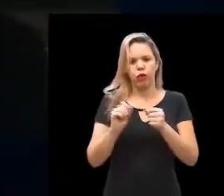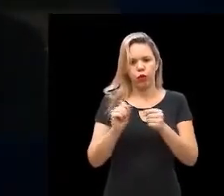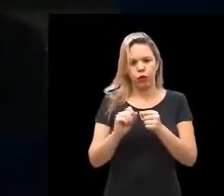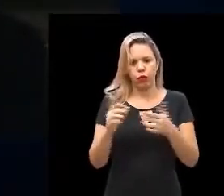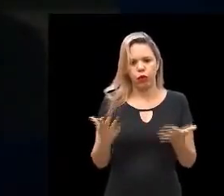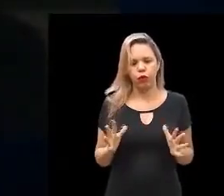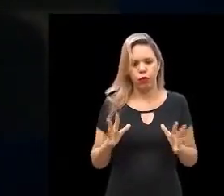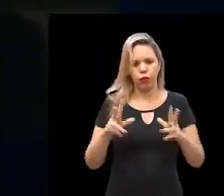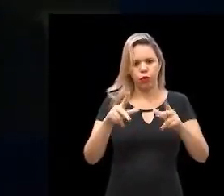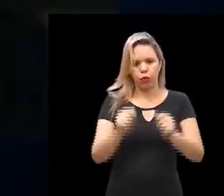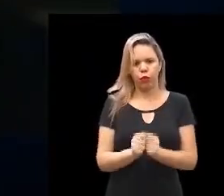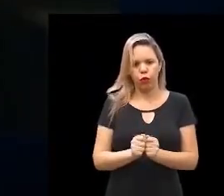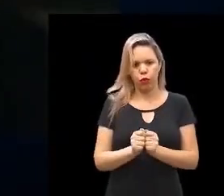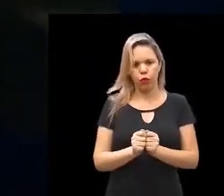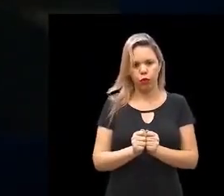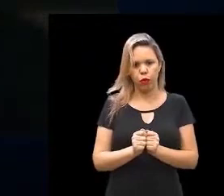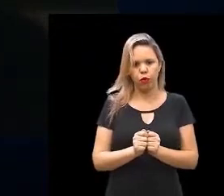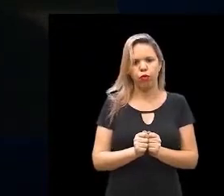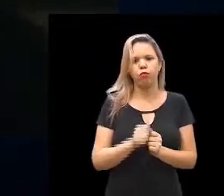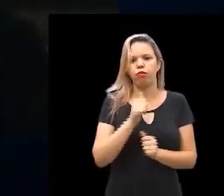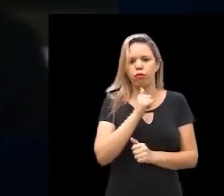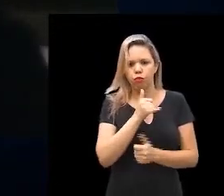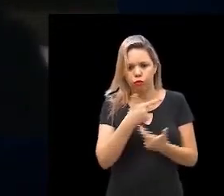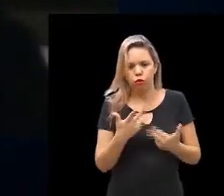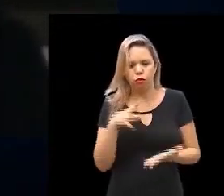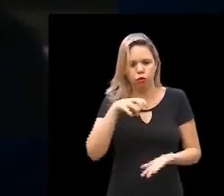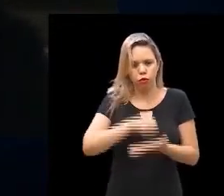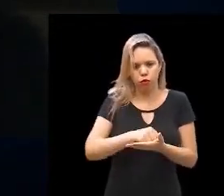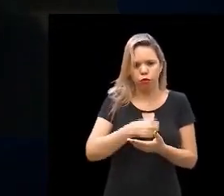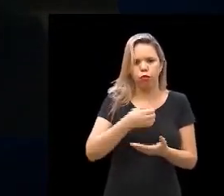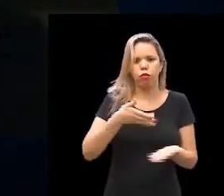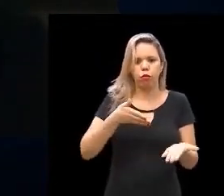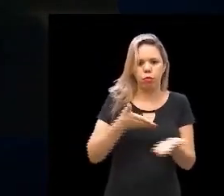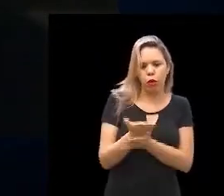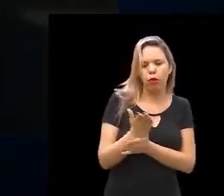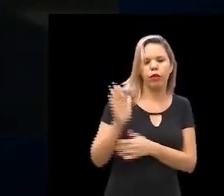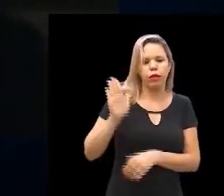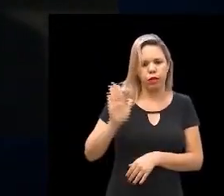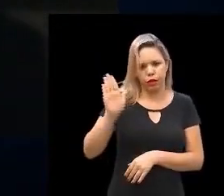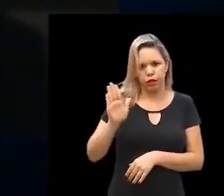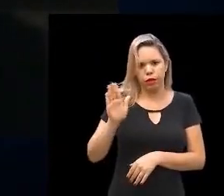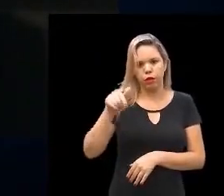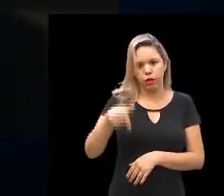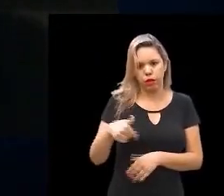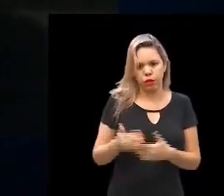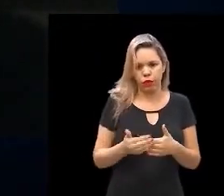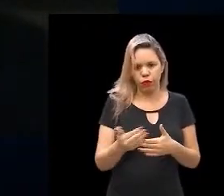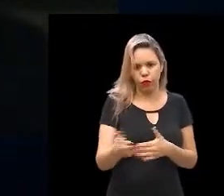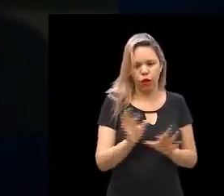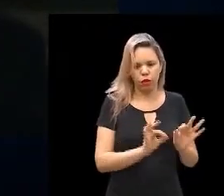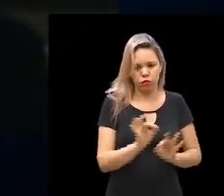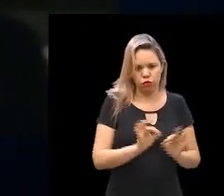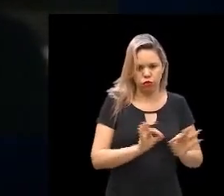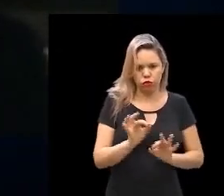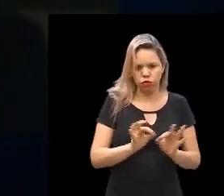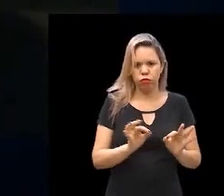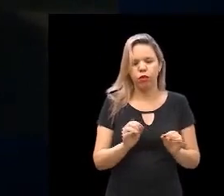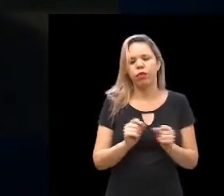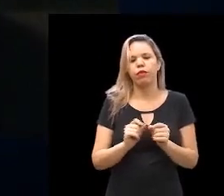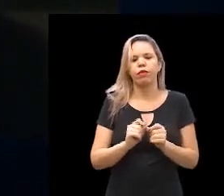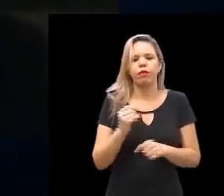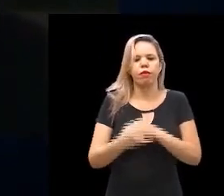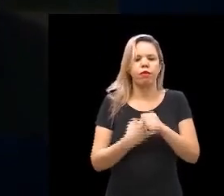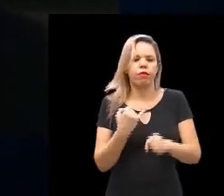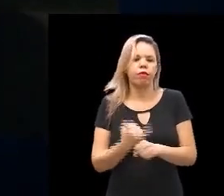feitos todos de forma eletrônica, então os registros e aprovação das candidaturas, né, nesta fase de organização estão sendo